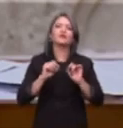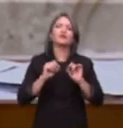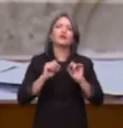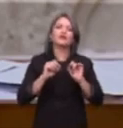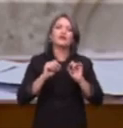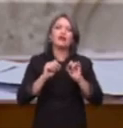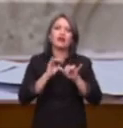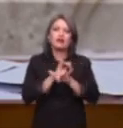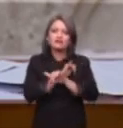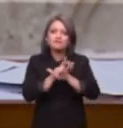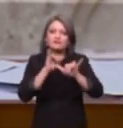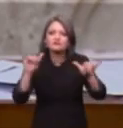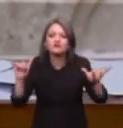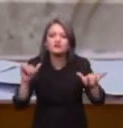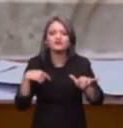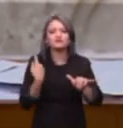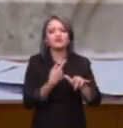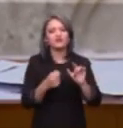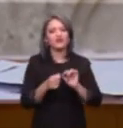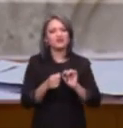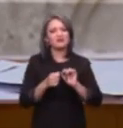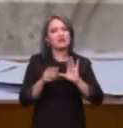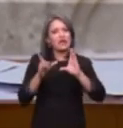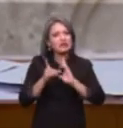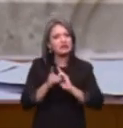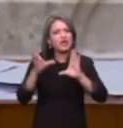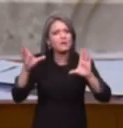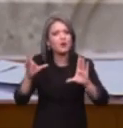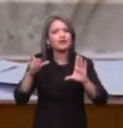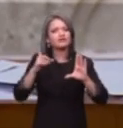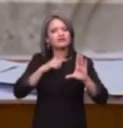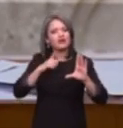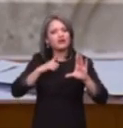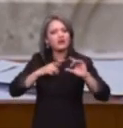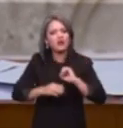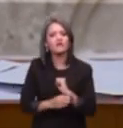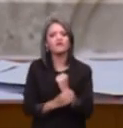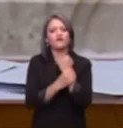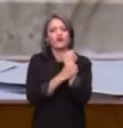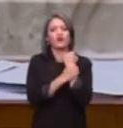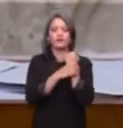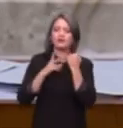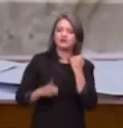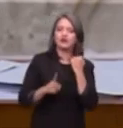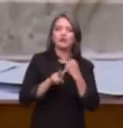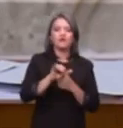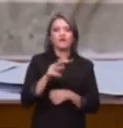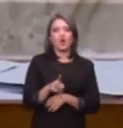encetamos, manteve-se inabalada, como permanece inabalável.